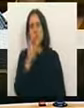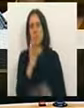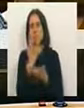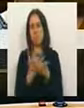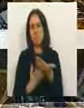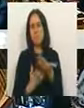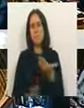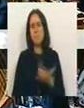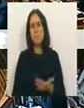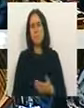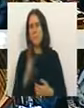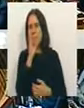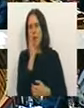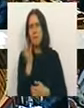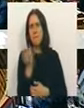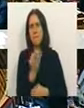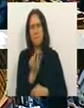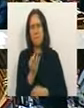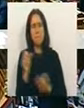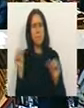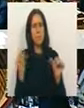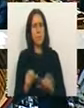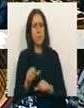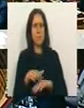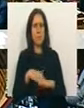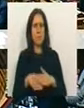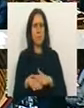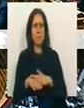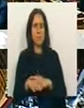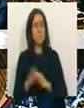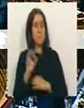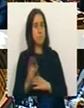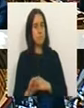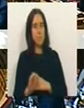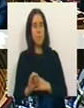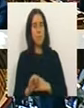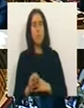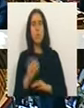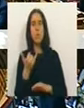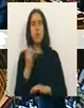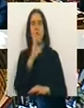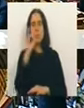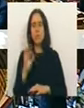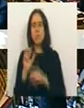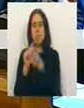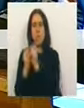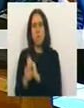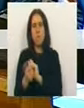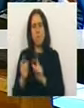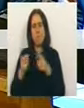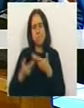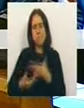mas fizeram pior do que fizeram uma atualização dos dois entrou em vigor em janeiro